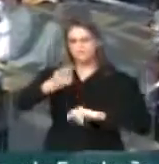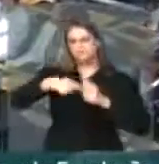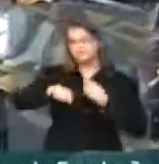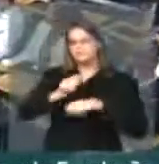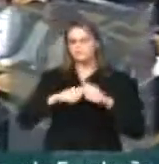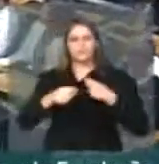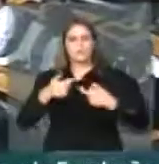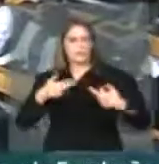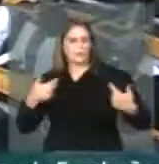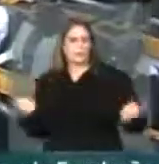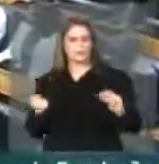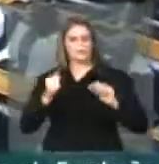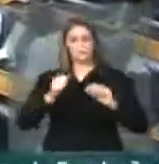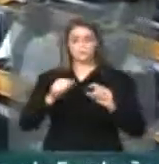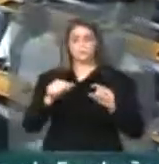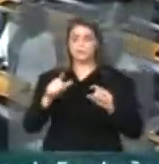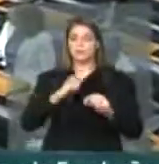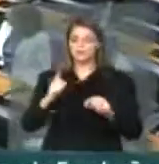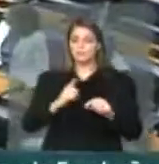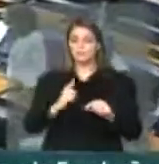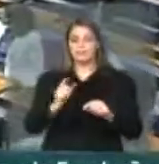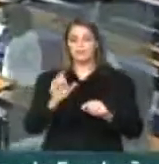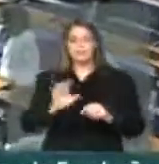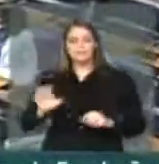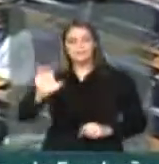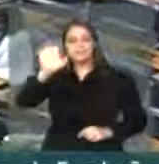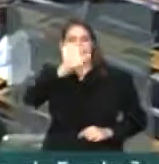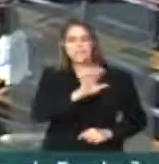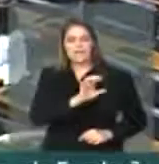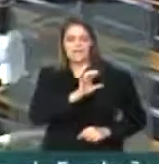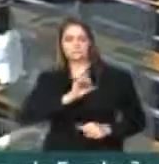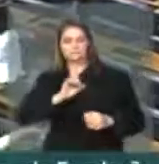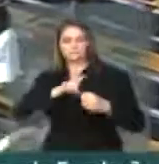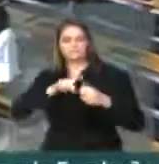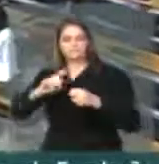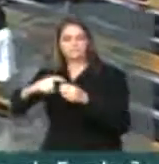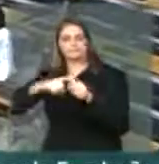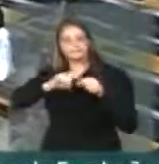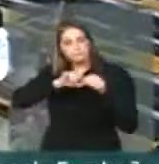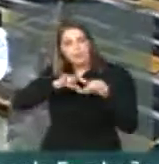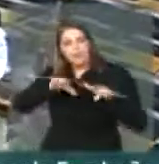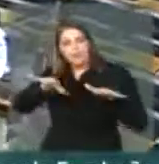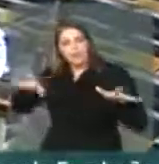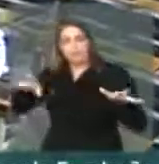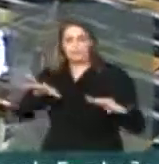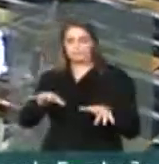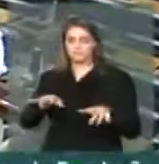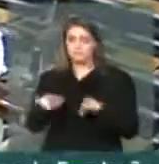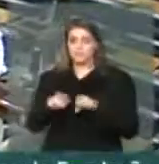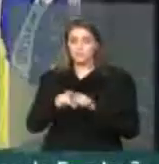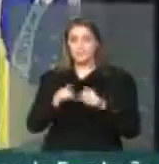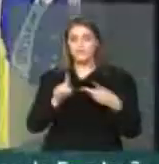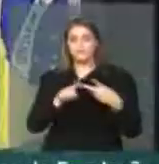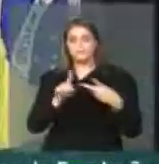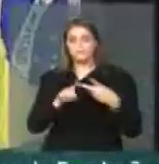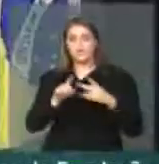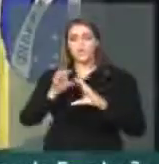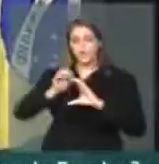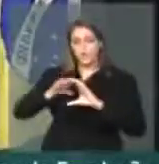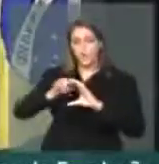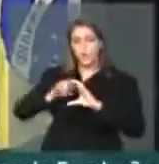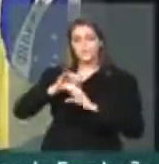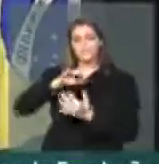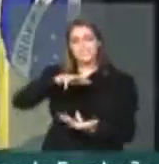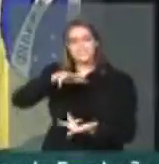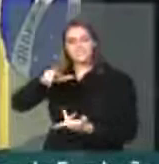Além de cobrir com as suas afiliadas praticamente todo o território nacional, a Globo Internacional leva a sua produção para mais de